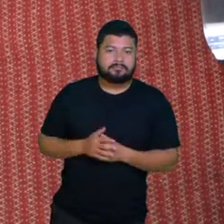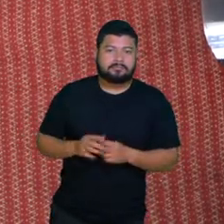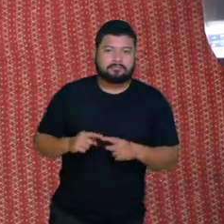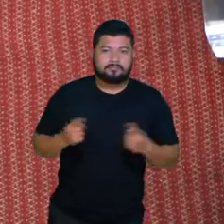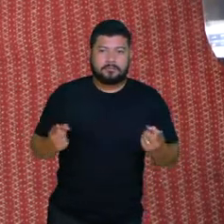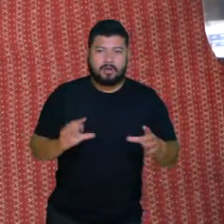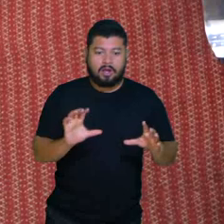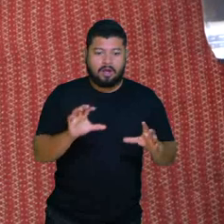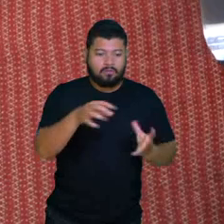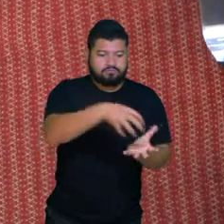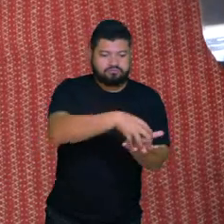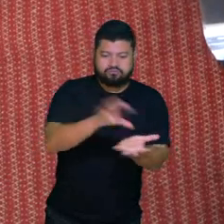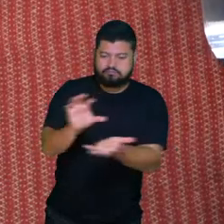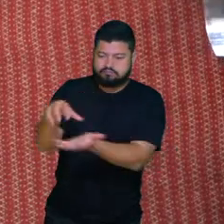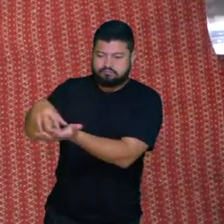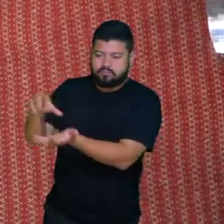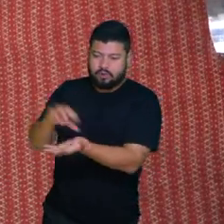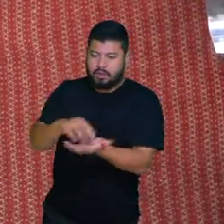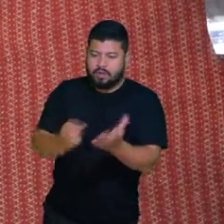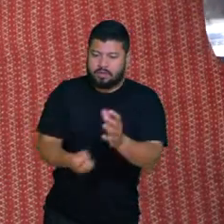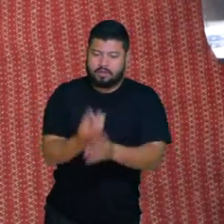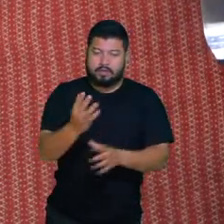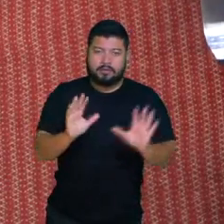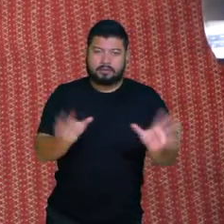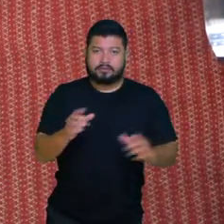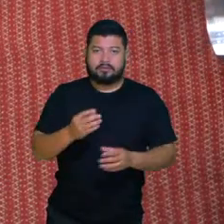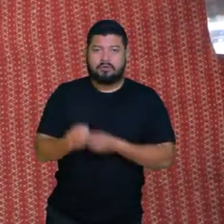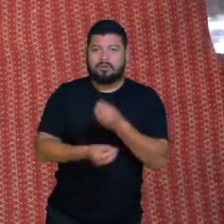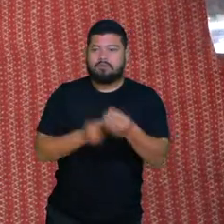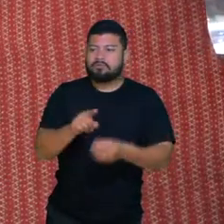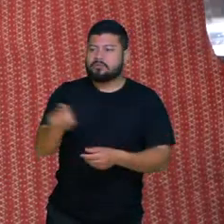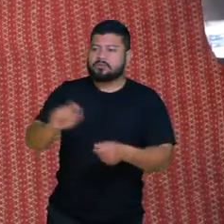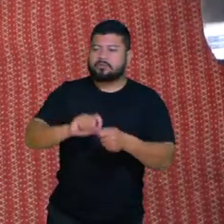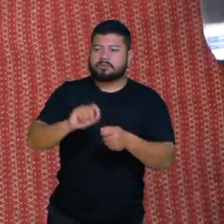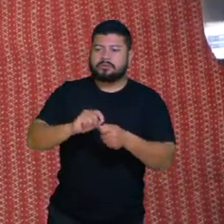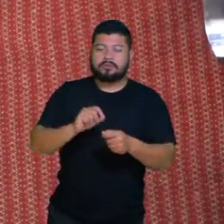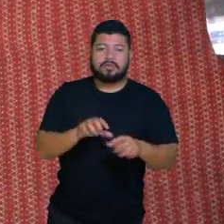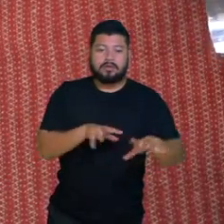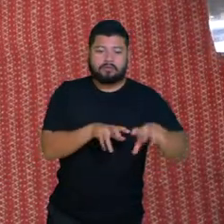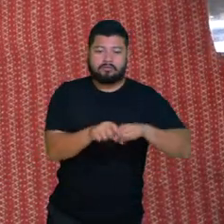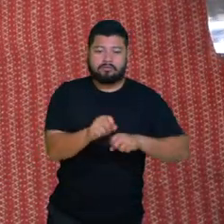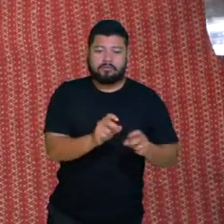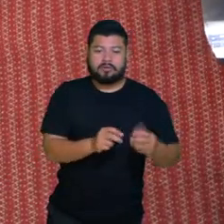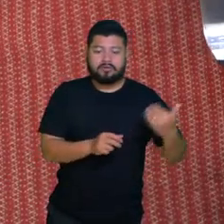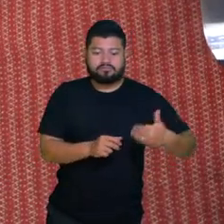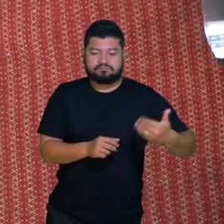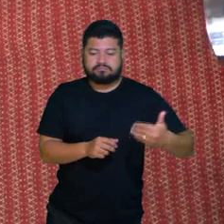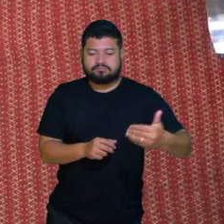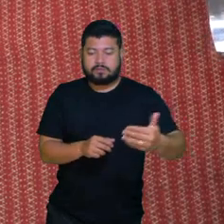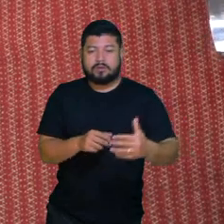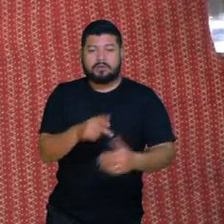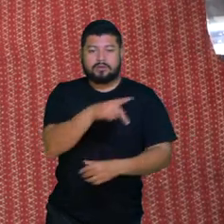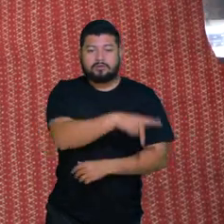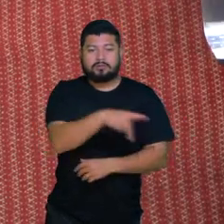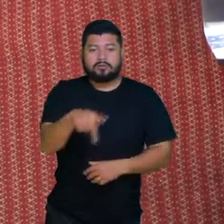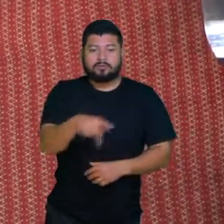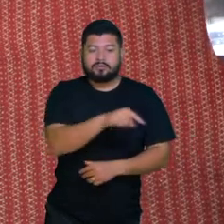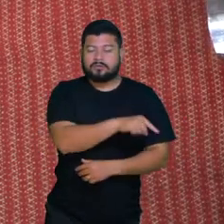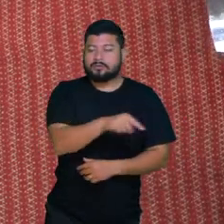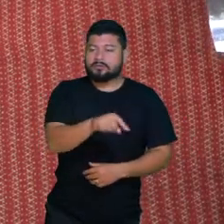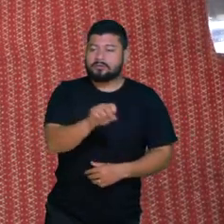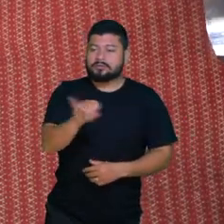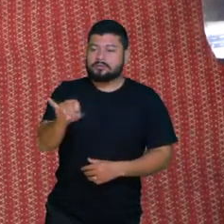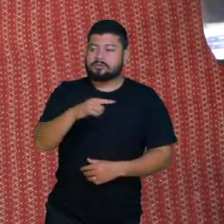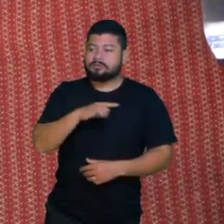E eu perguntei para alguns colegas que estão aqui como é que vocês vão fazer a formação continuada dos professores se não